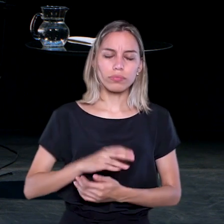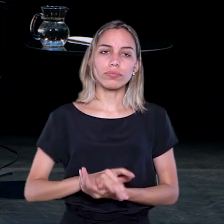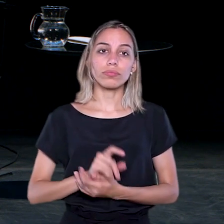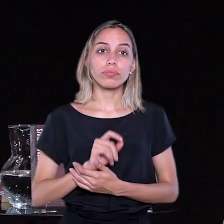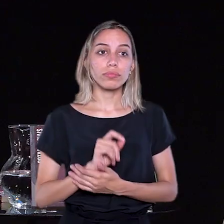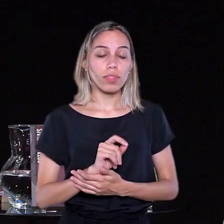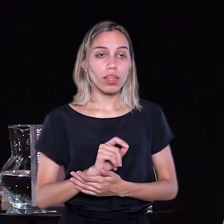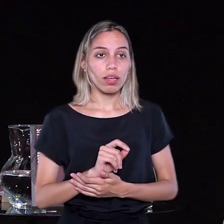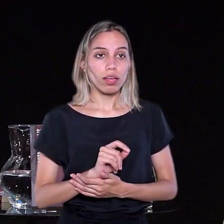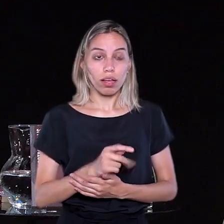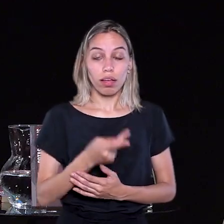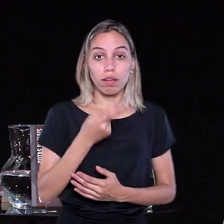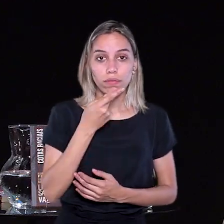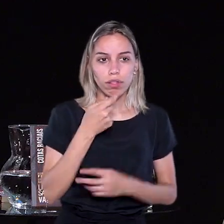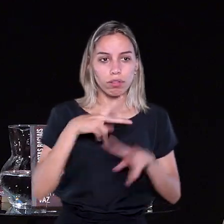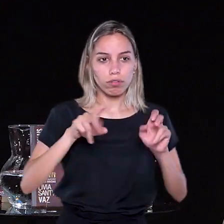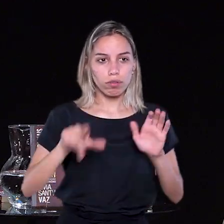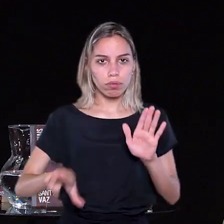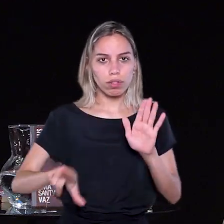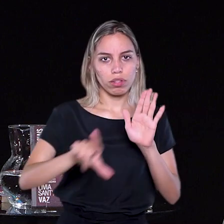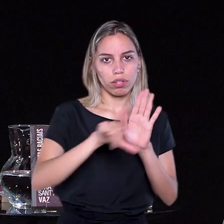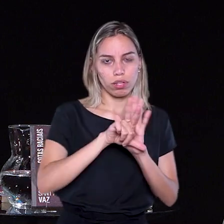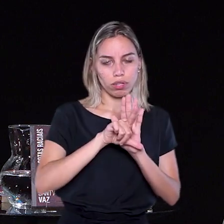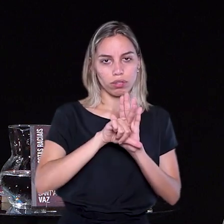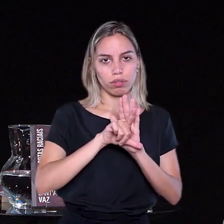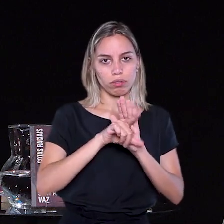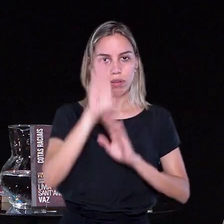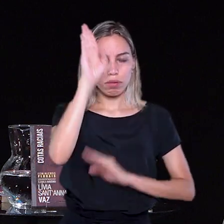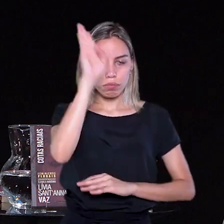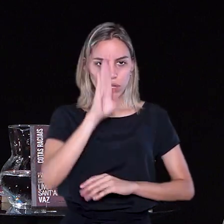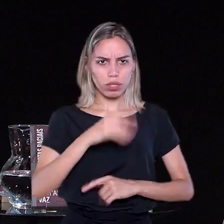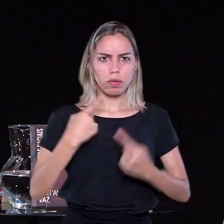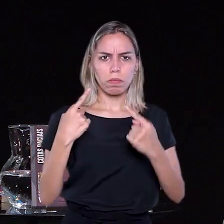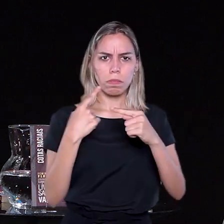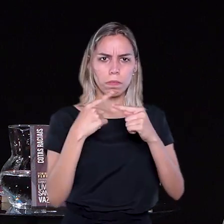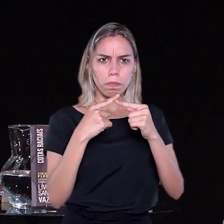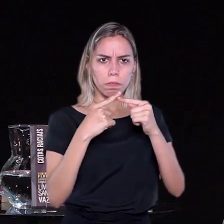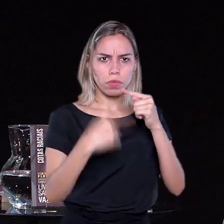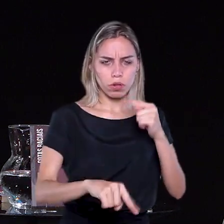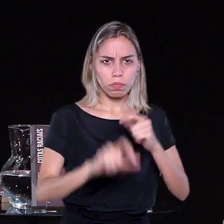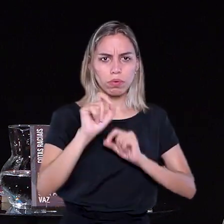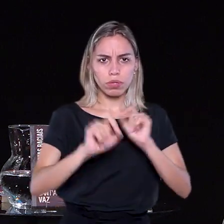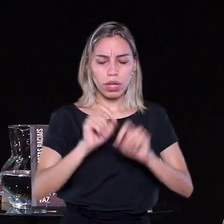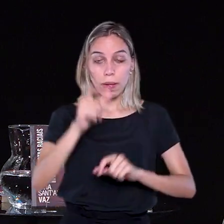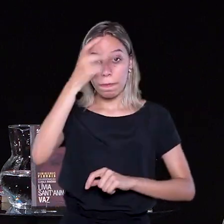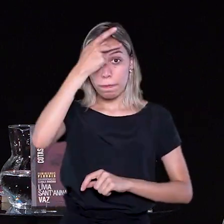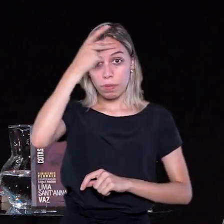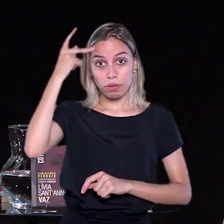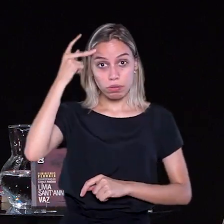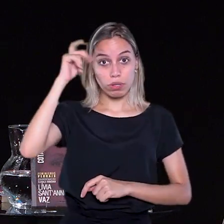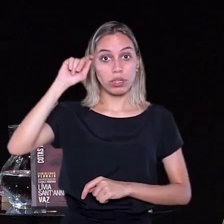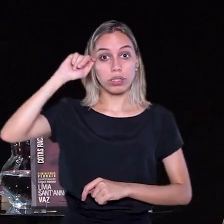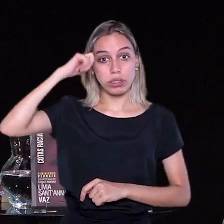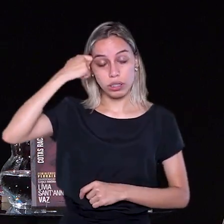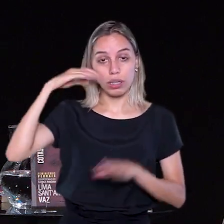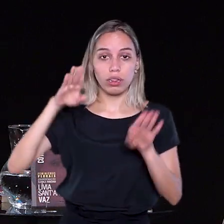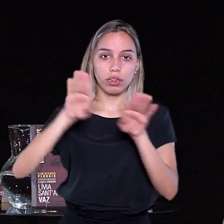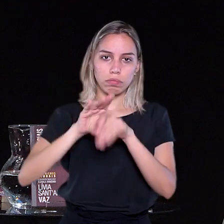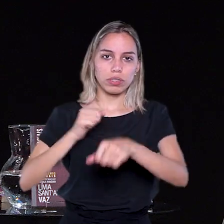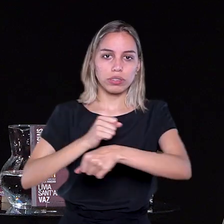trazendo um histórico da legislação brasileira que proibia pessoas negras